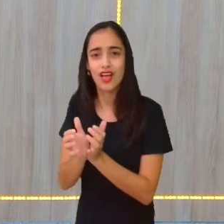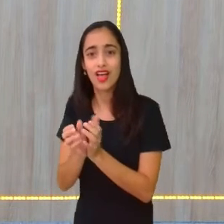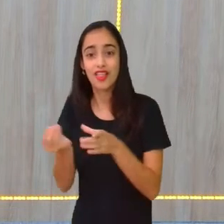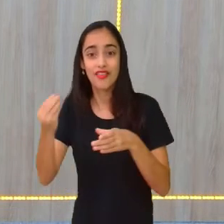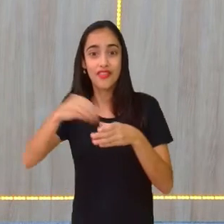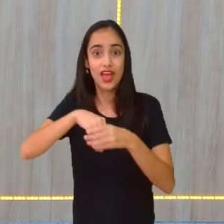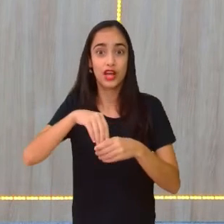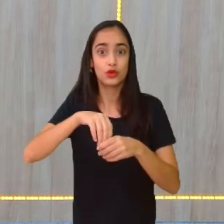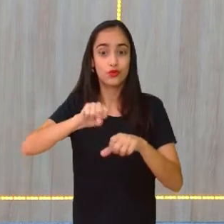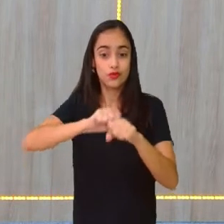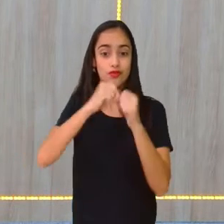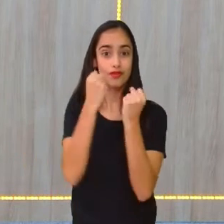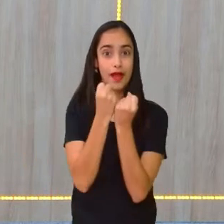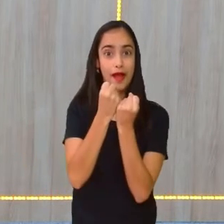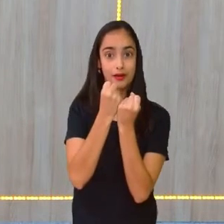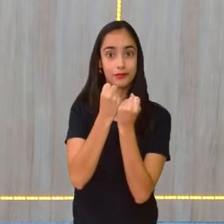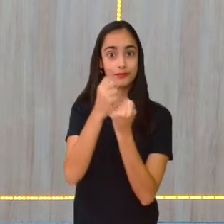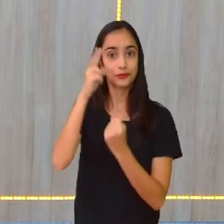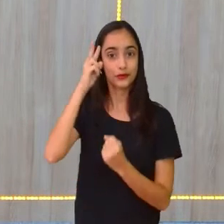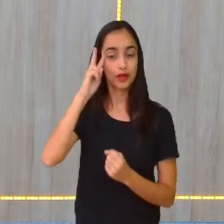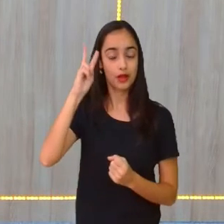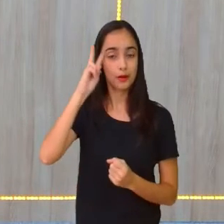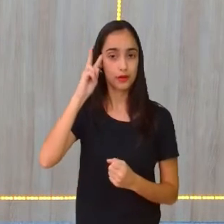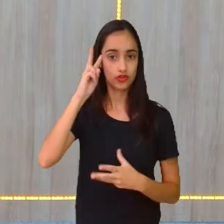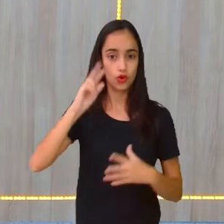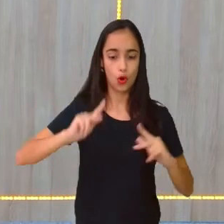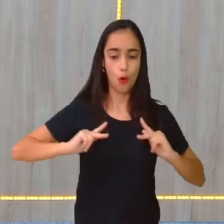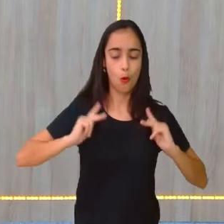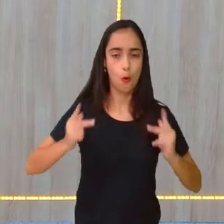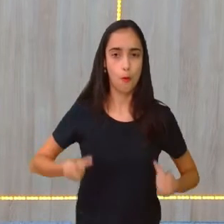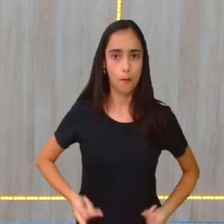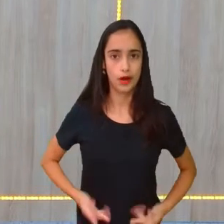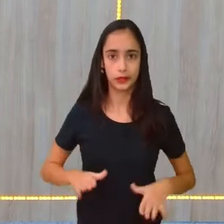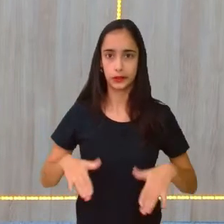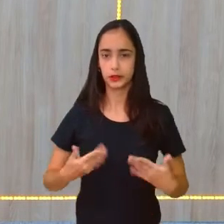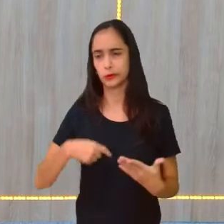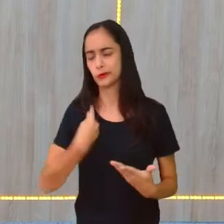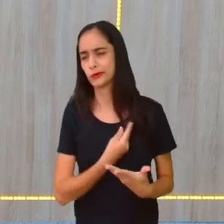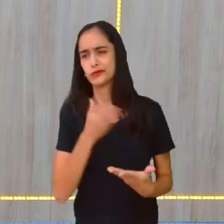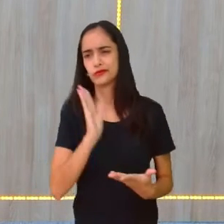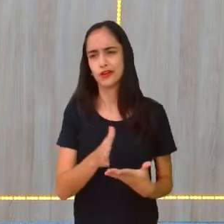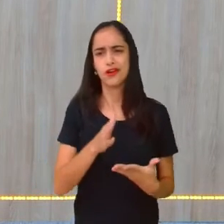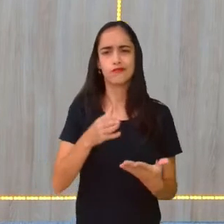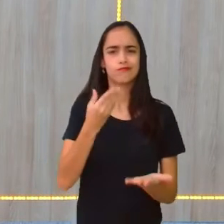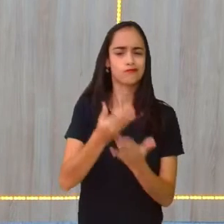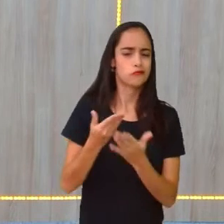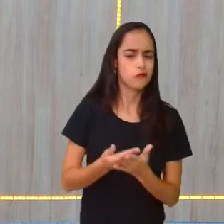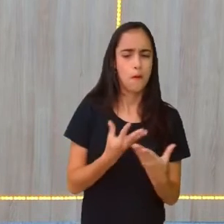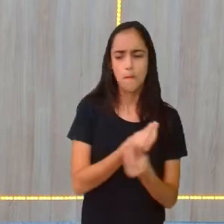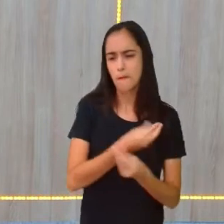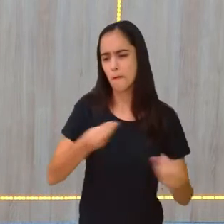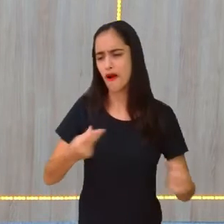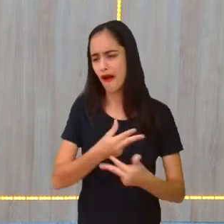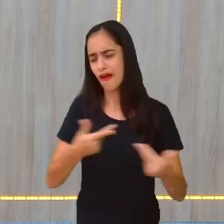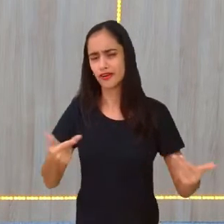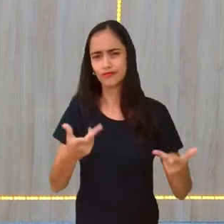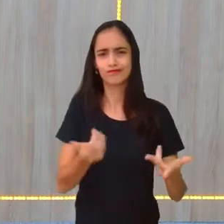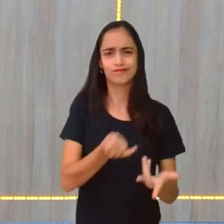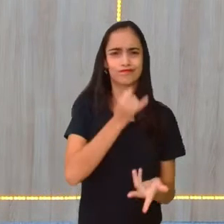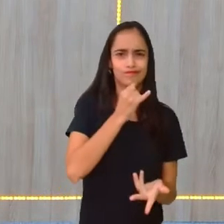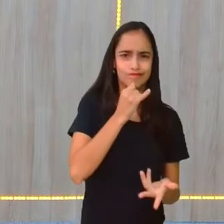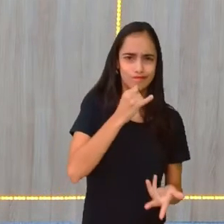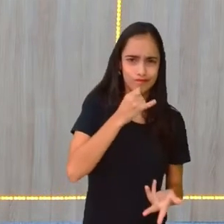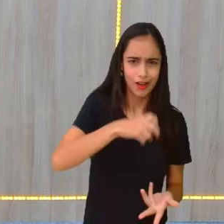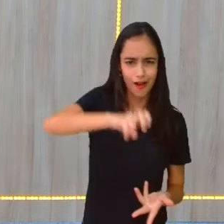estudou um bocado de gente aqui. A gente já estudou o Egito Antigo, já estudou a Mesopotâmia,